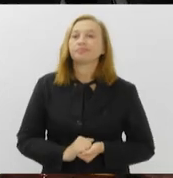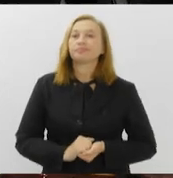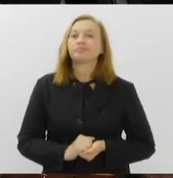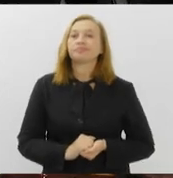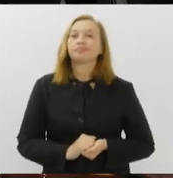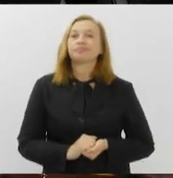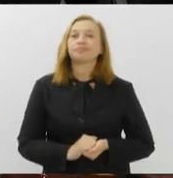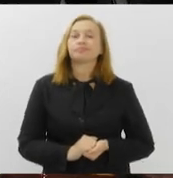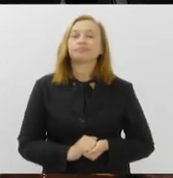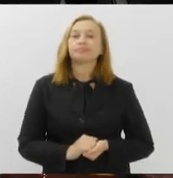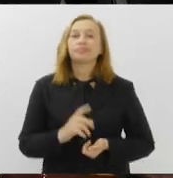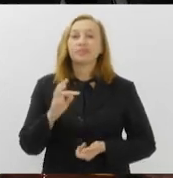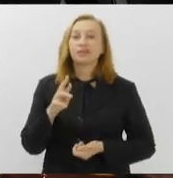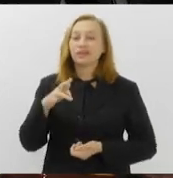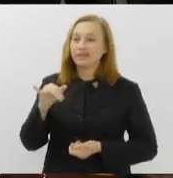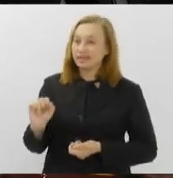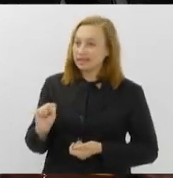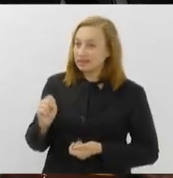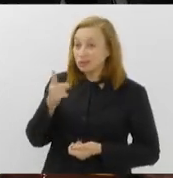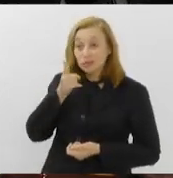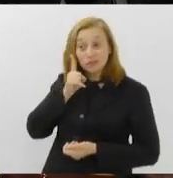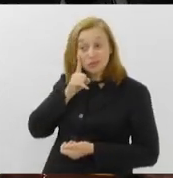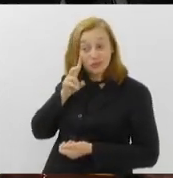te vejo quase todo dia agora, né?